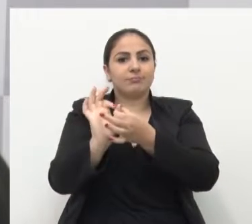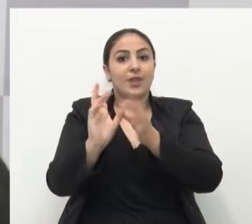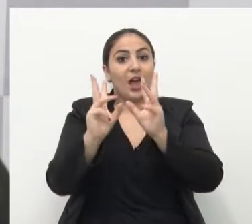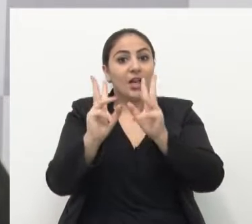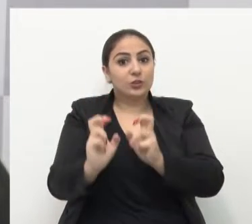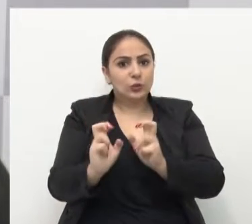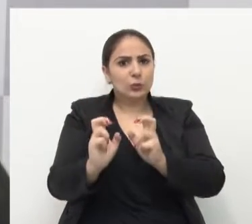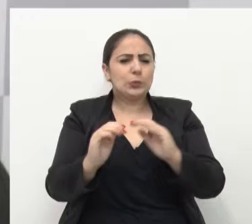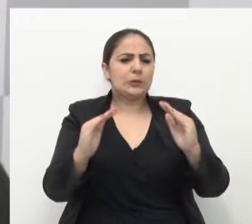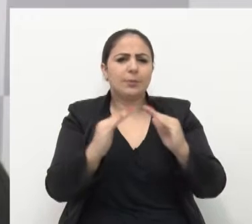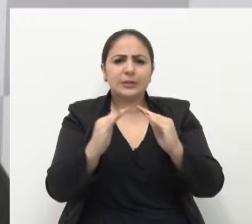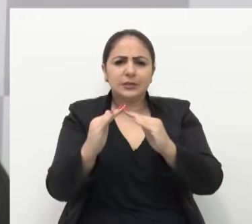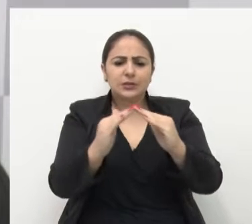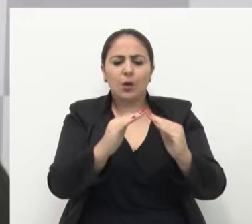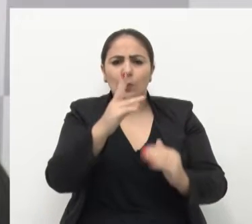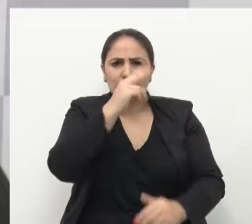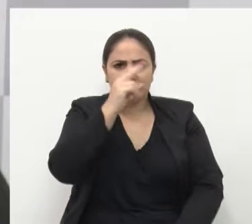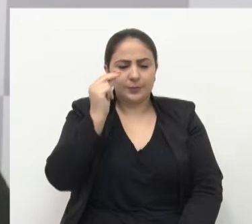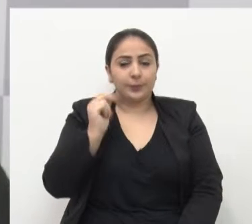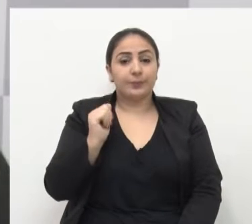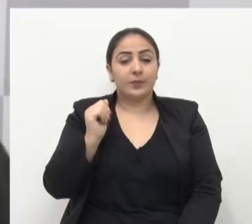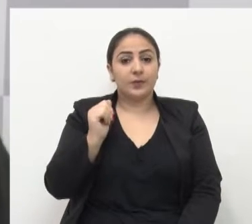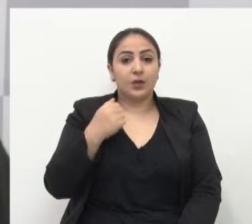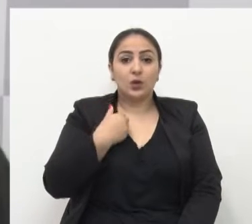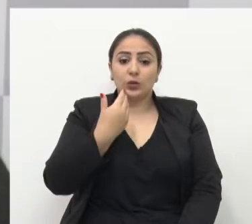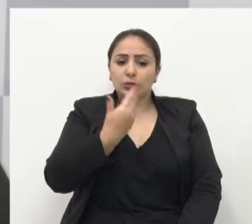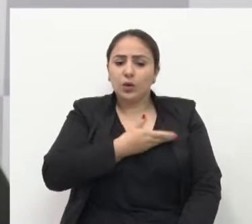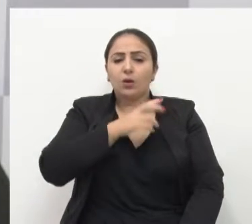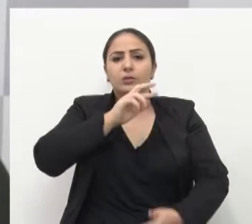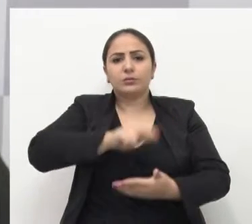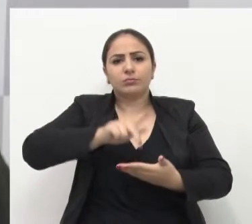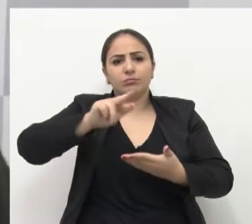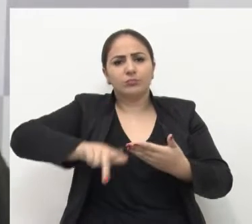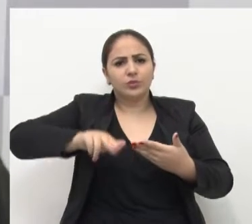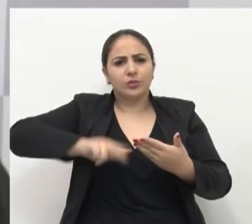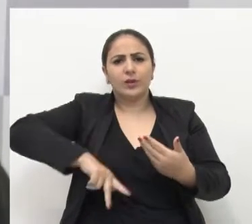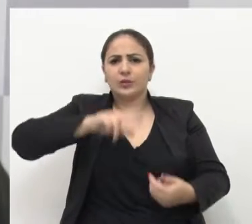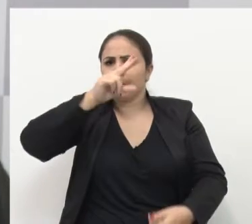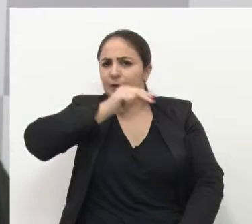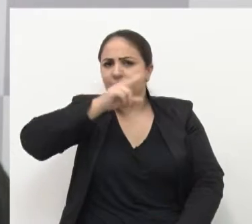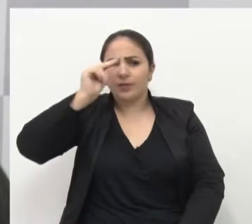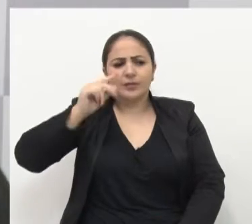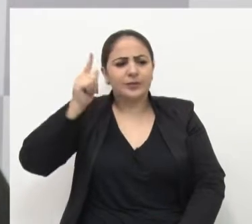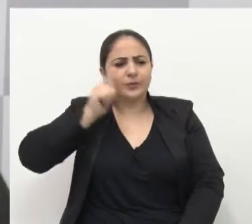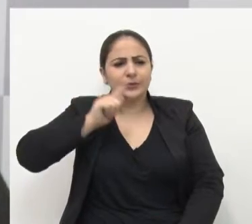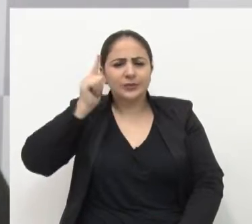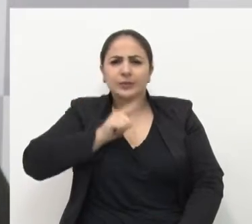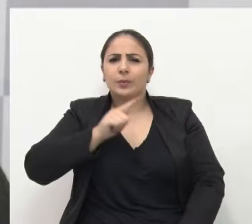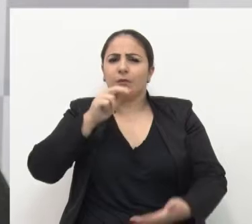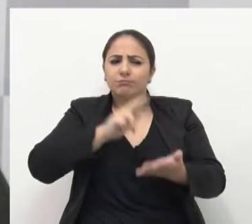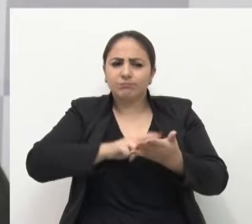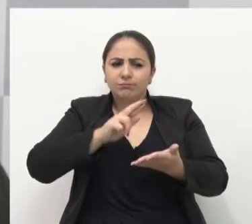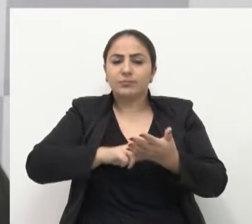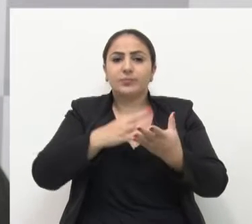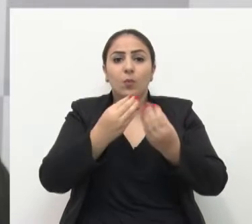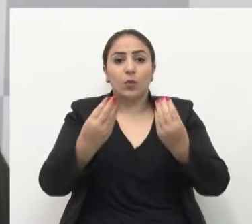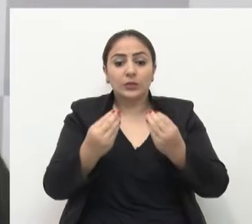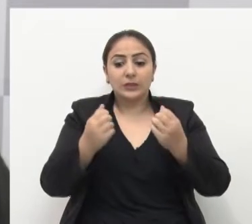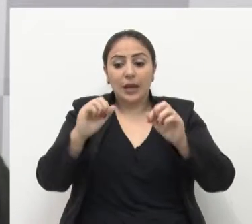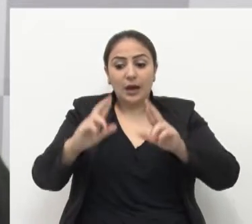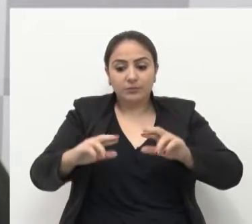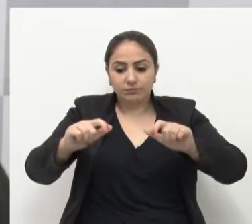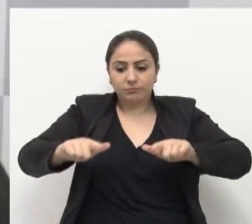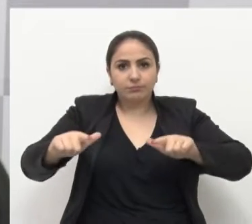com a questão habitacional do município né nós em vários prefeitos nós legalizamos centenas milhares e milhares de